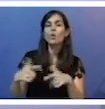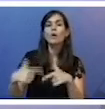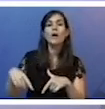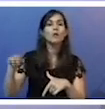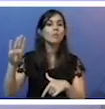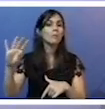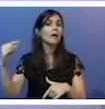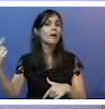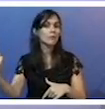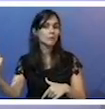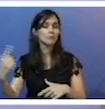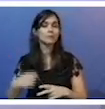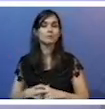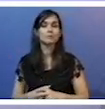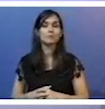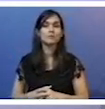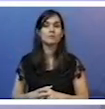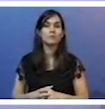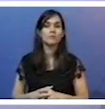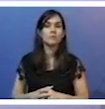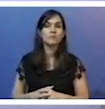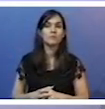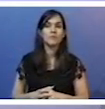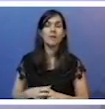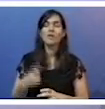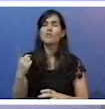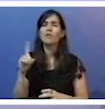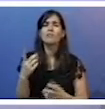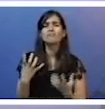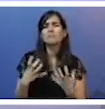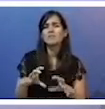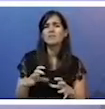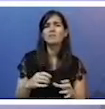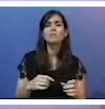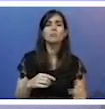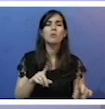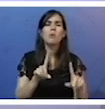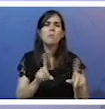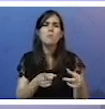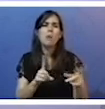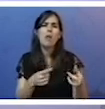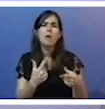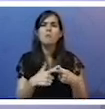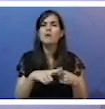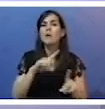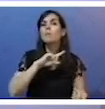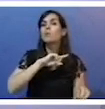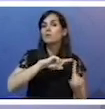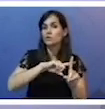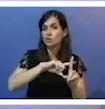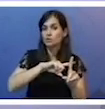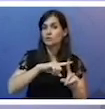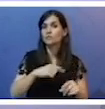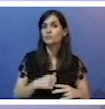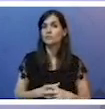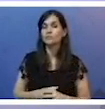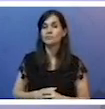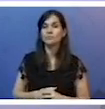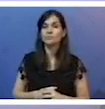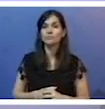um Não precisei colocar entre parentes porque ele positivo mais ou menos um lugar do raio-x Delta